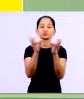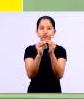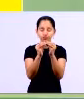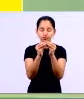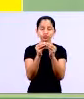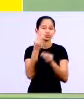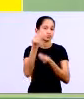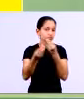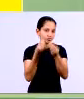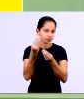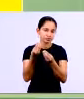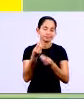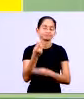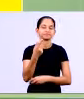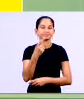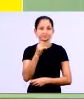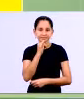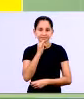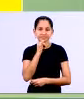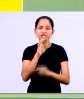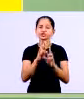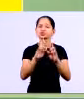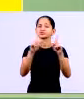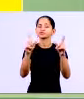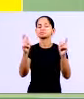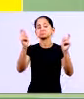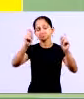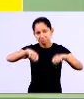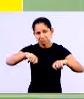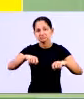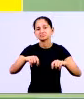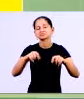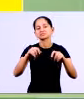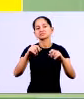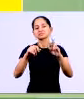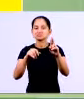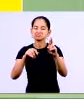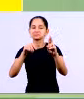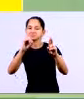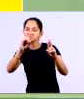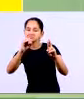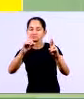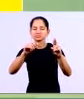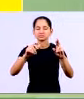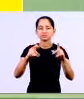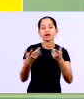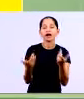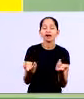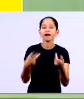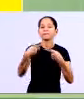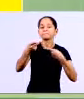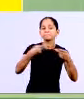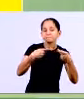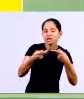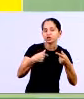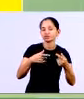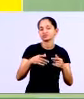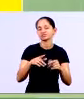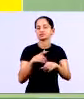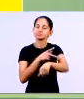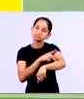vogal com uma consoante também são diferentes, Também. então também se unindo. Anteprojeto,